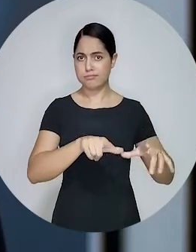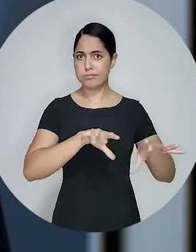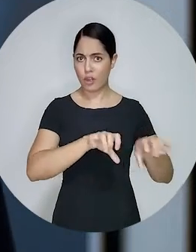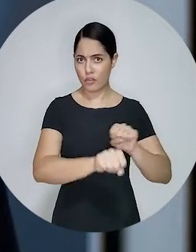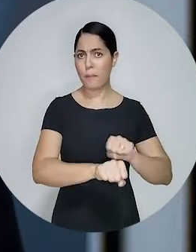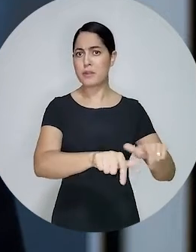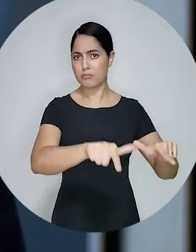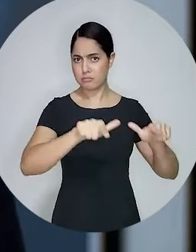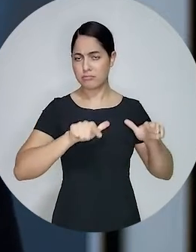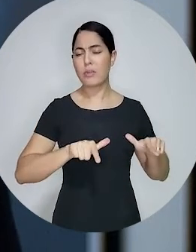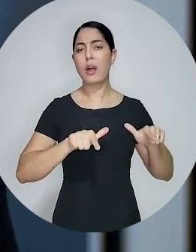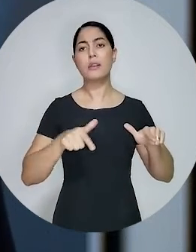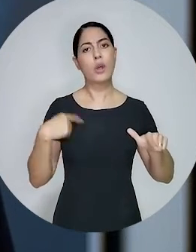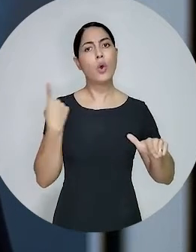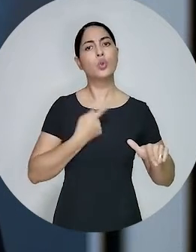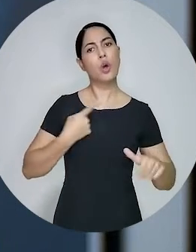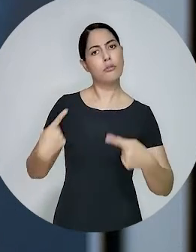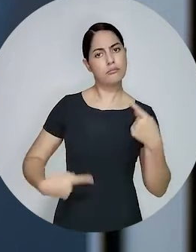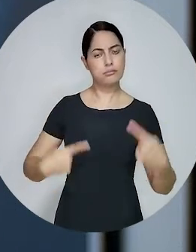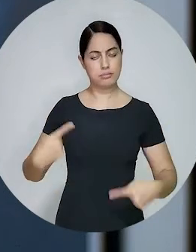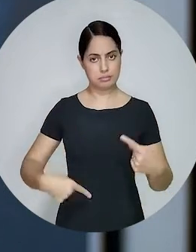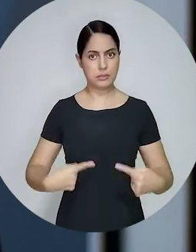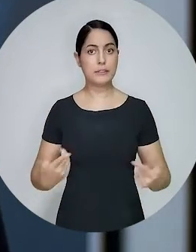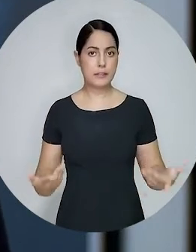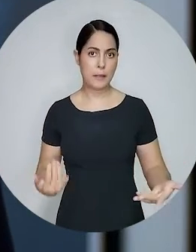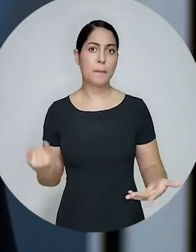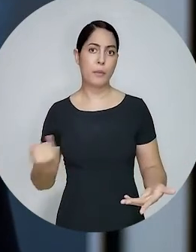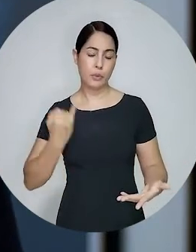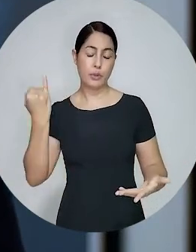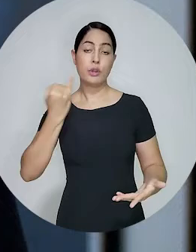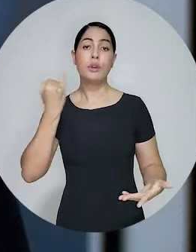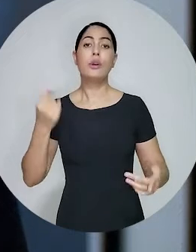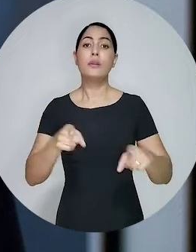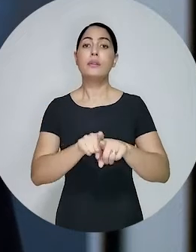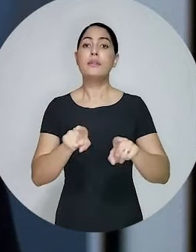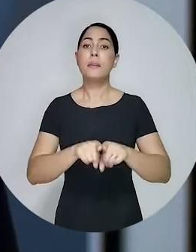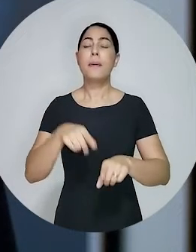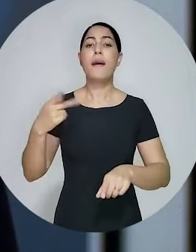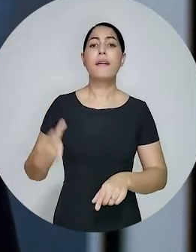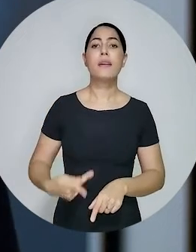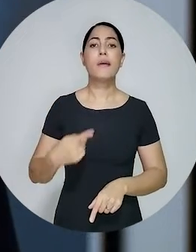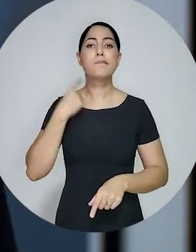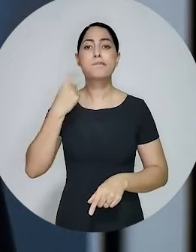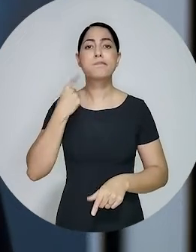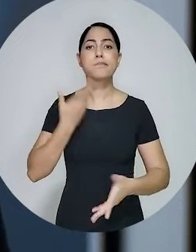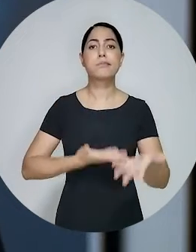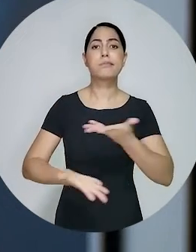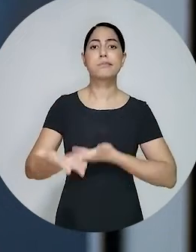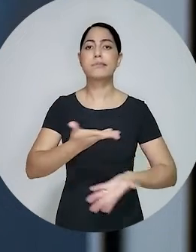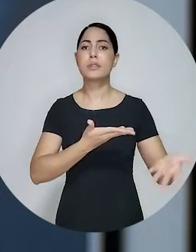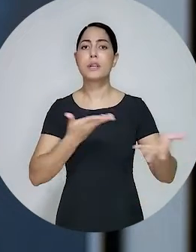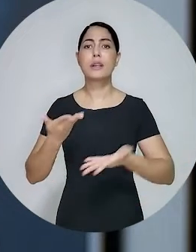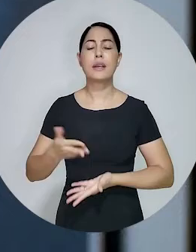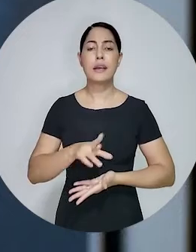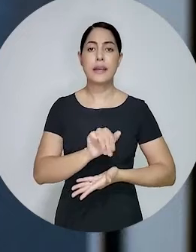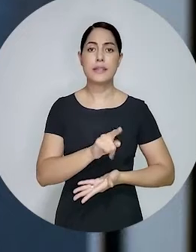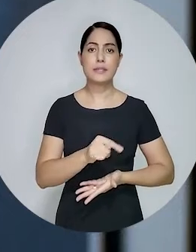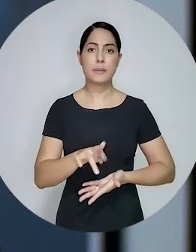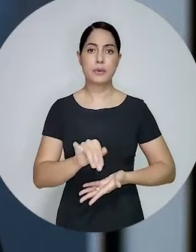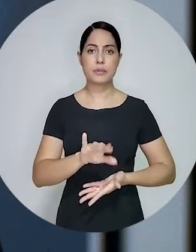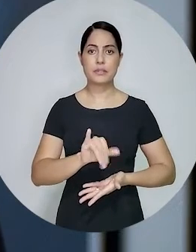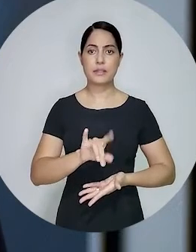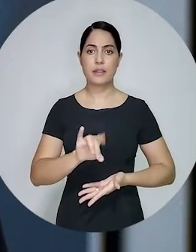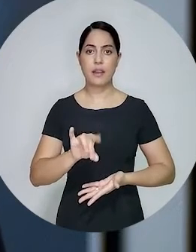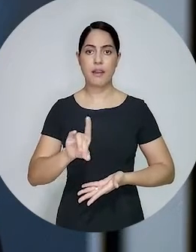naqueles países. Isso é uma grande pauta que nos é trazida para o debate. A outra pauta é a reciprocidade na própria advocacia. Já há um